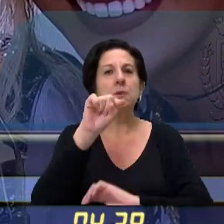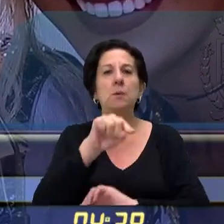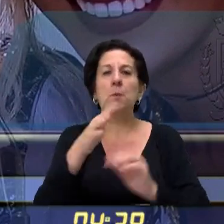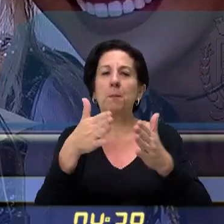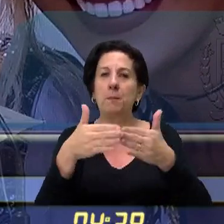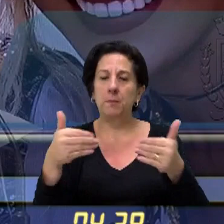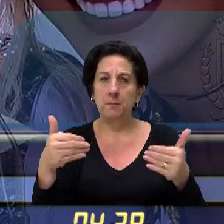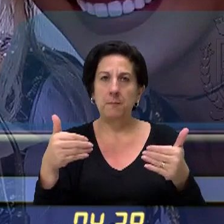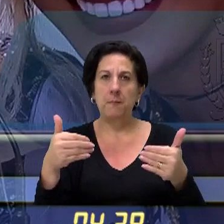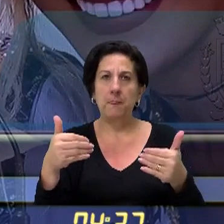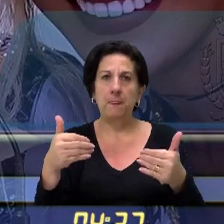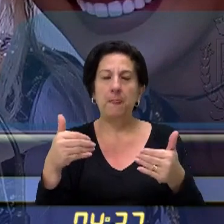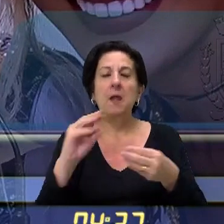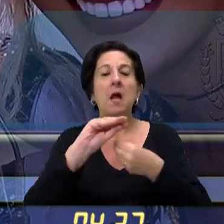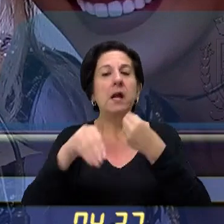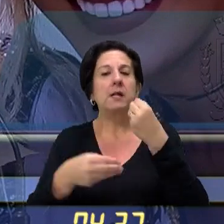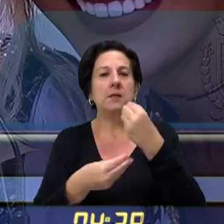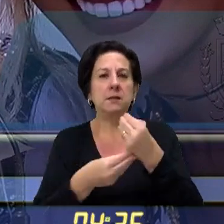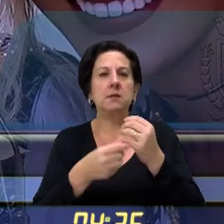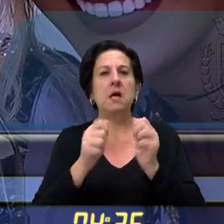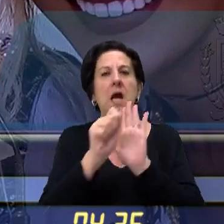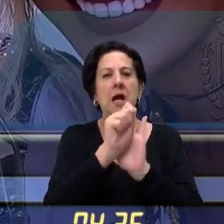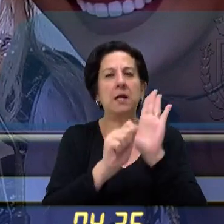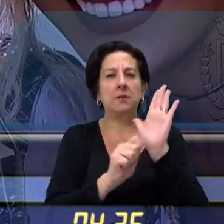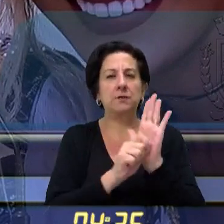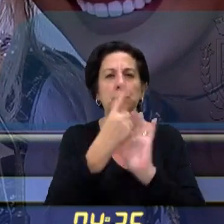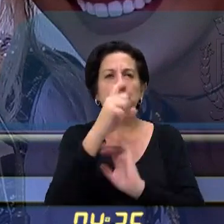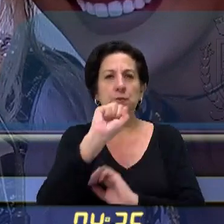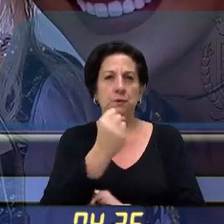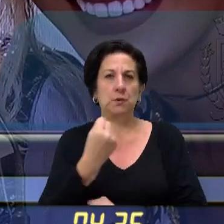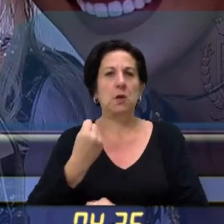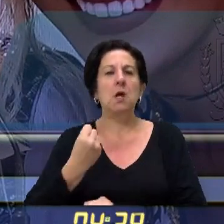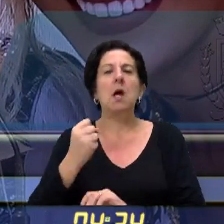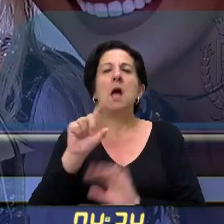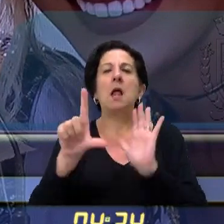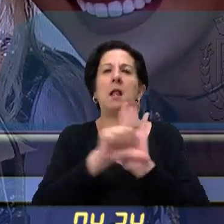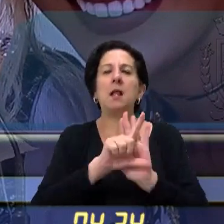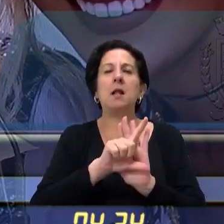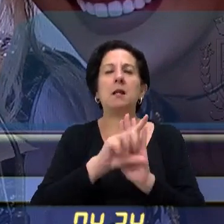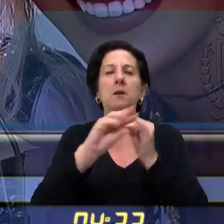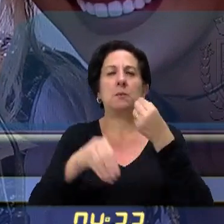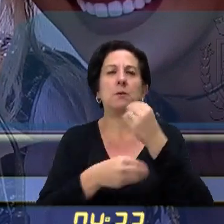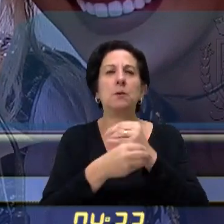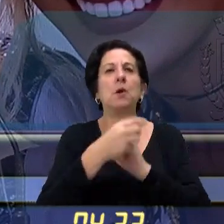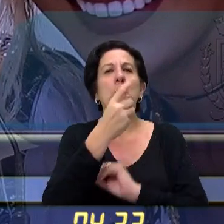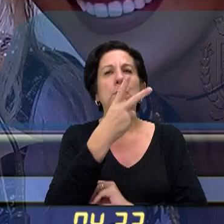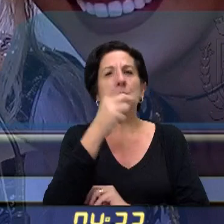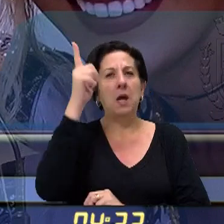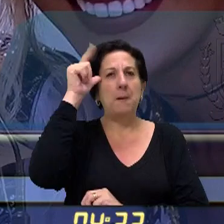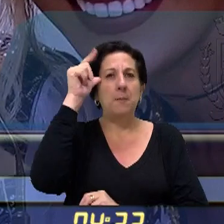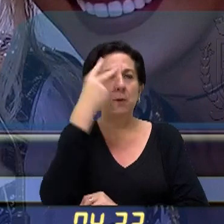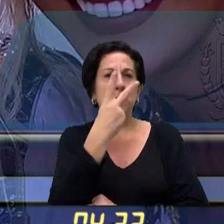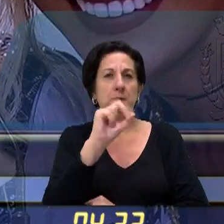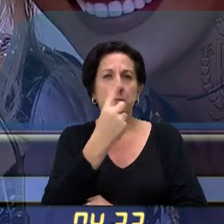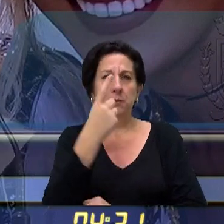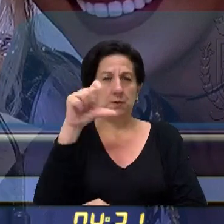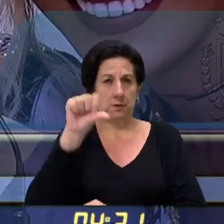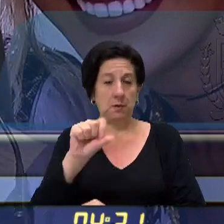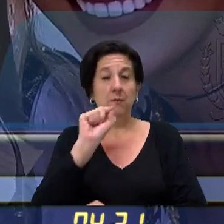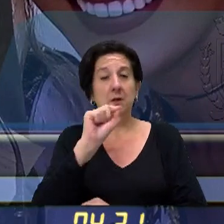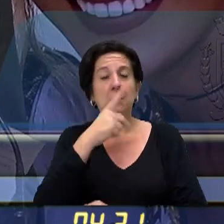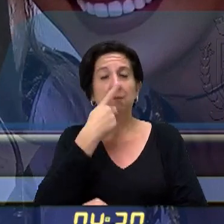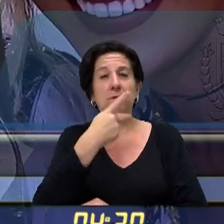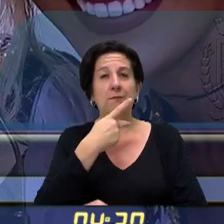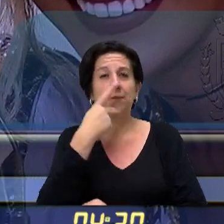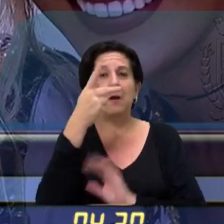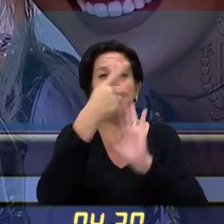indicação, fica acrescentado então o artigo 18, a lei complementar 741, de 12 de abril de 2019, que institui o